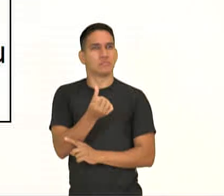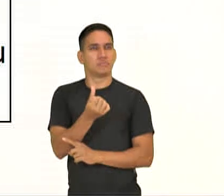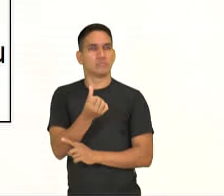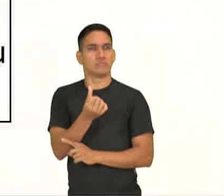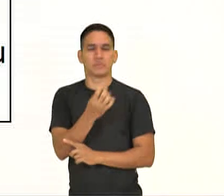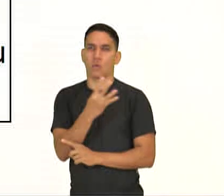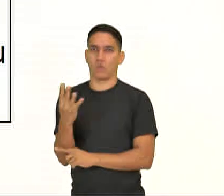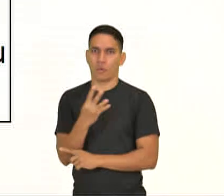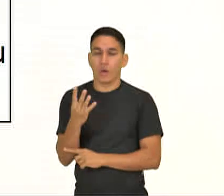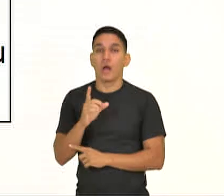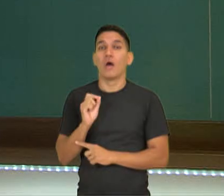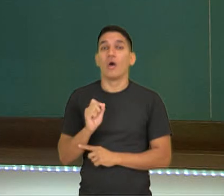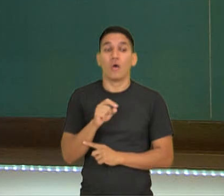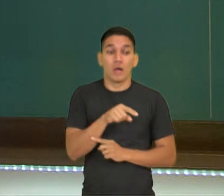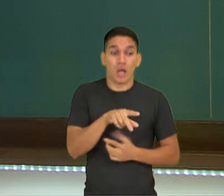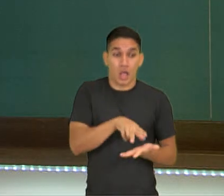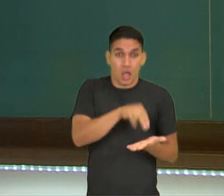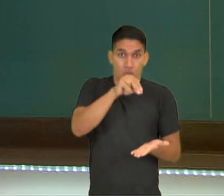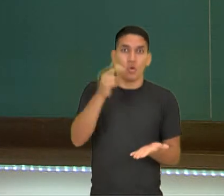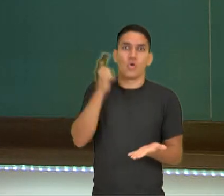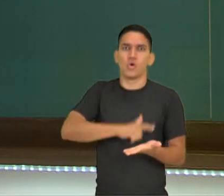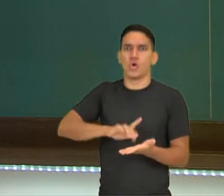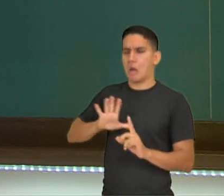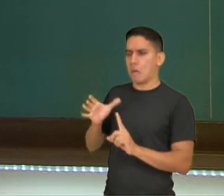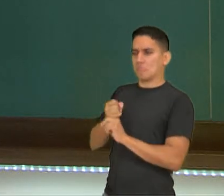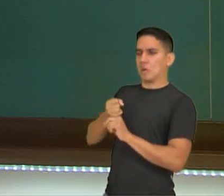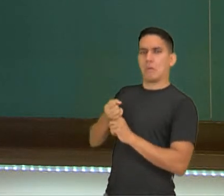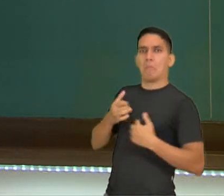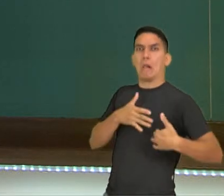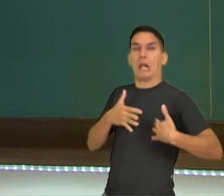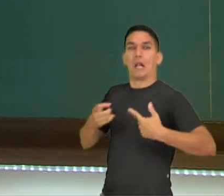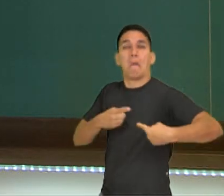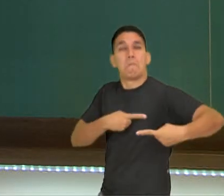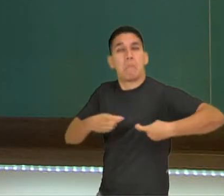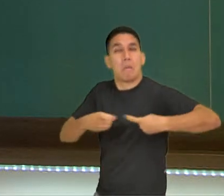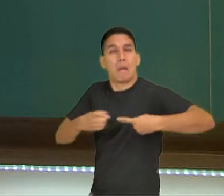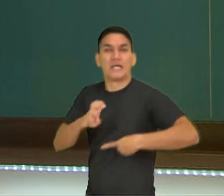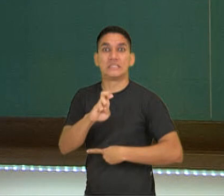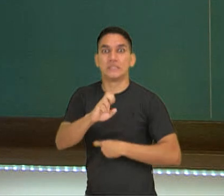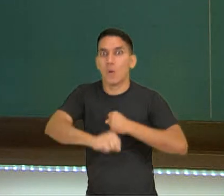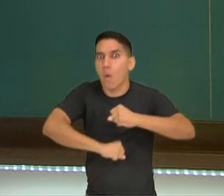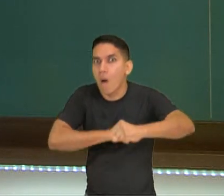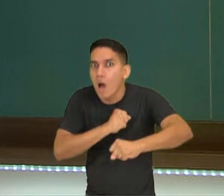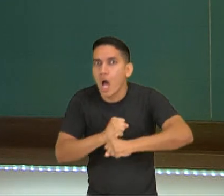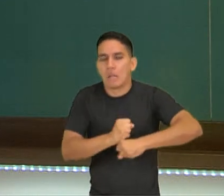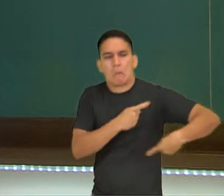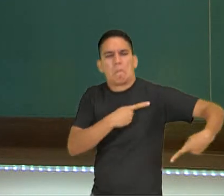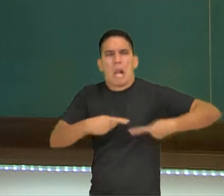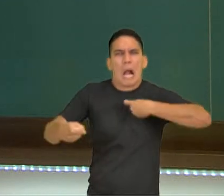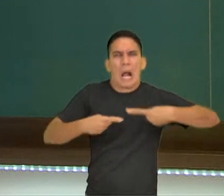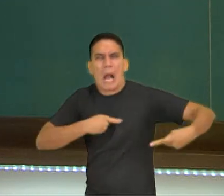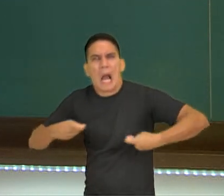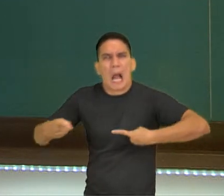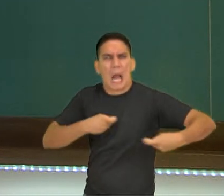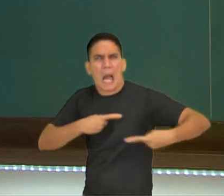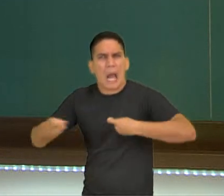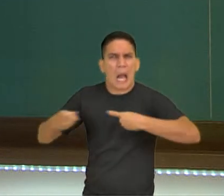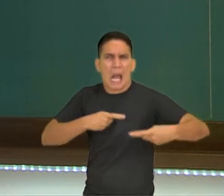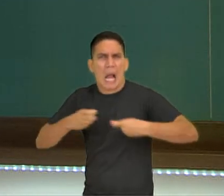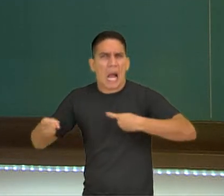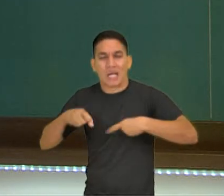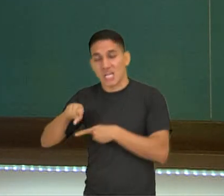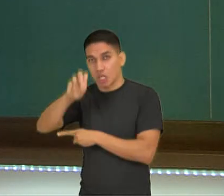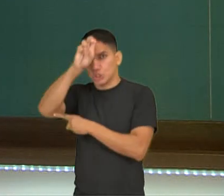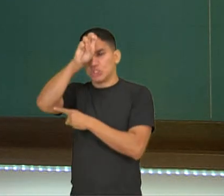cuxitas dominaram após longo combate, não foi fácil, foram 5 anos de combates ferrenhos, apesar do